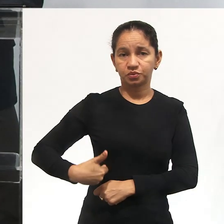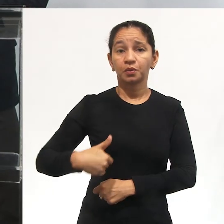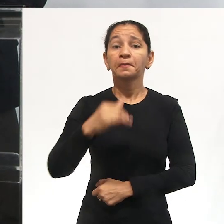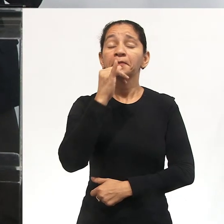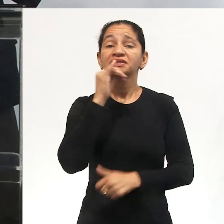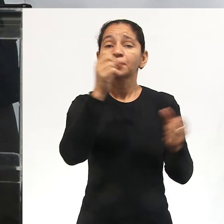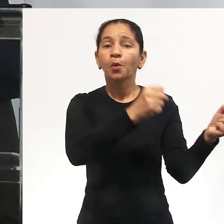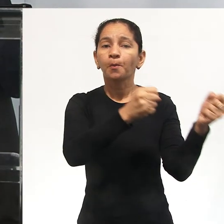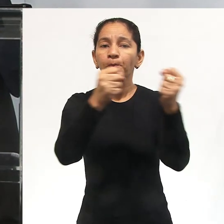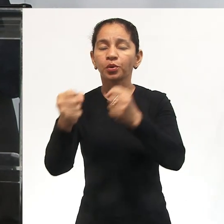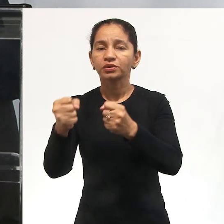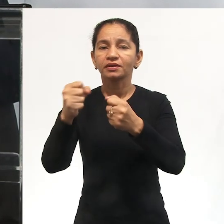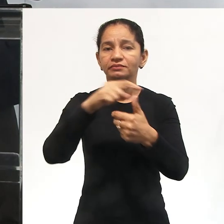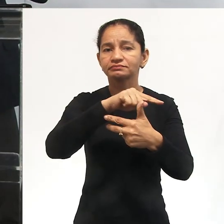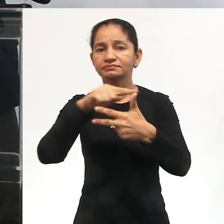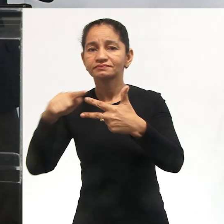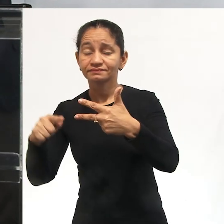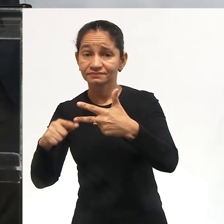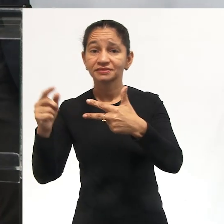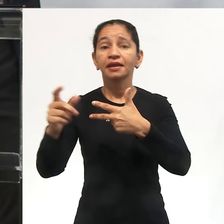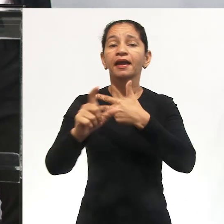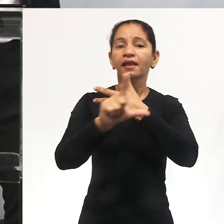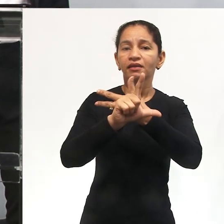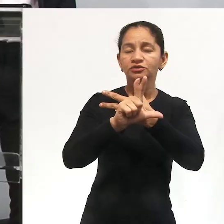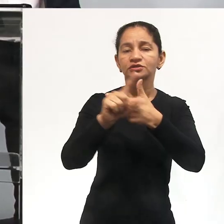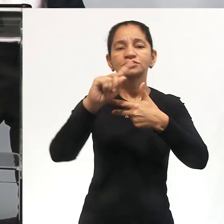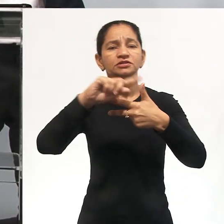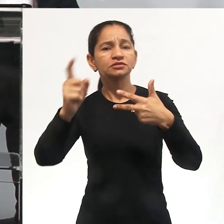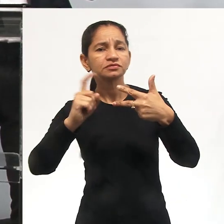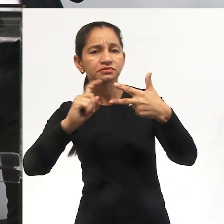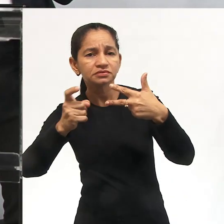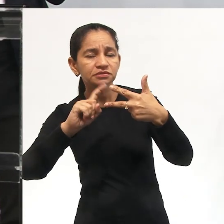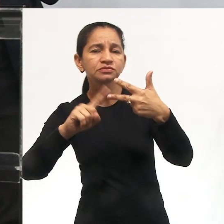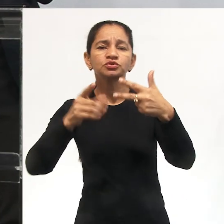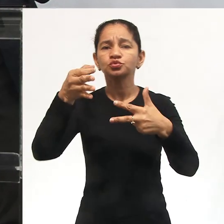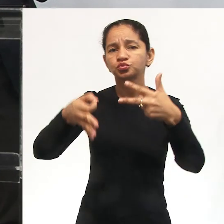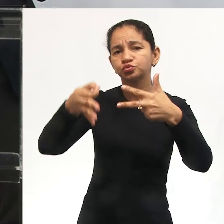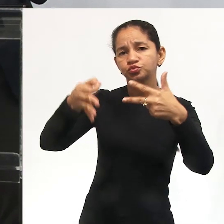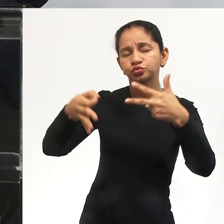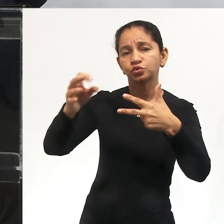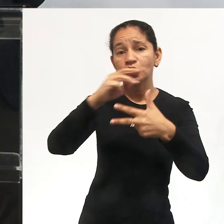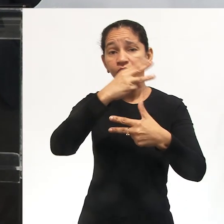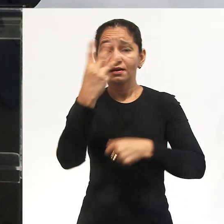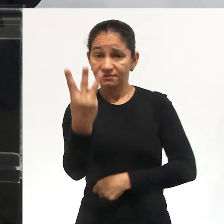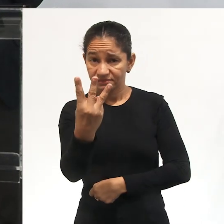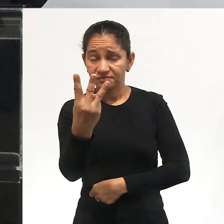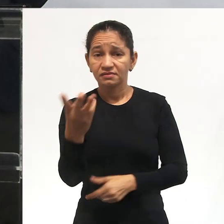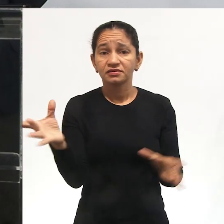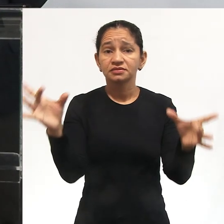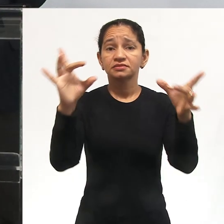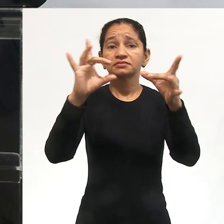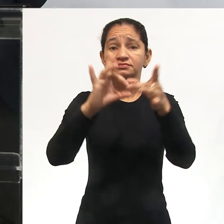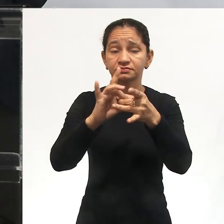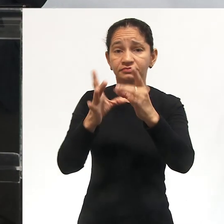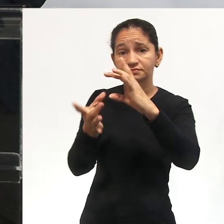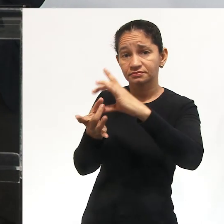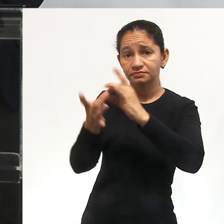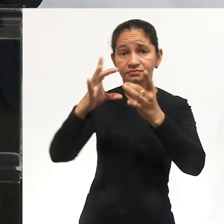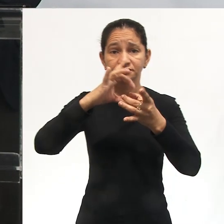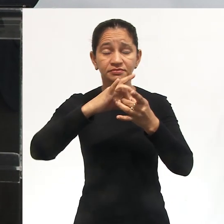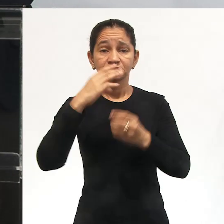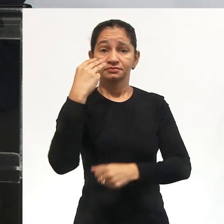né? A ideia é que a administração pública, o poder executivo, legislativo, judiciário se adequem, se controlem entre